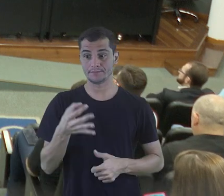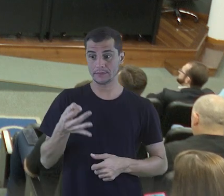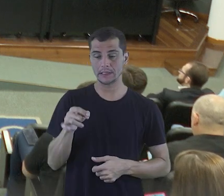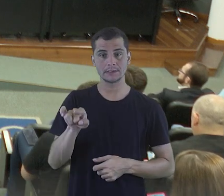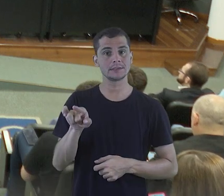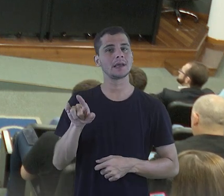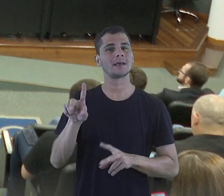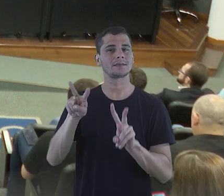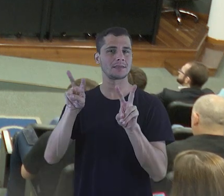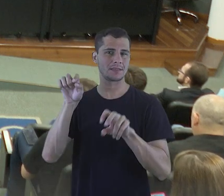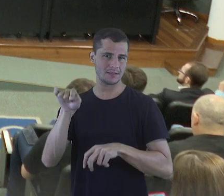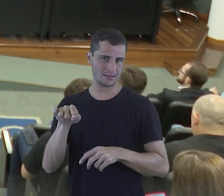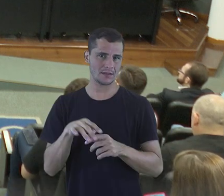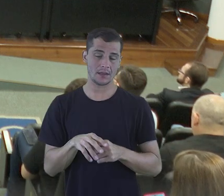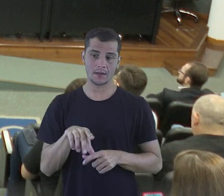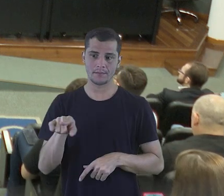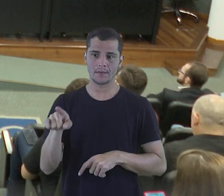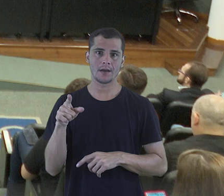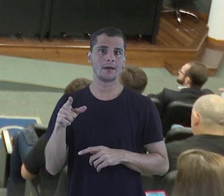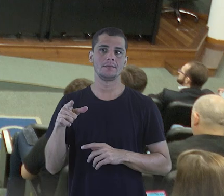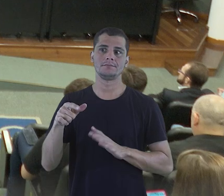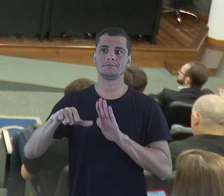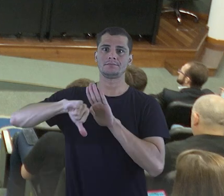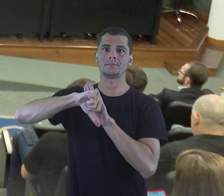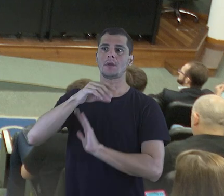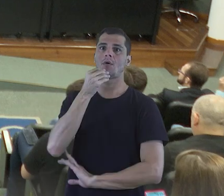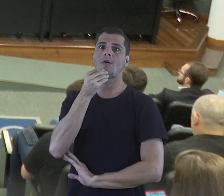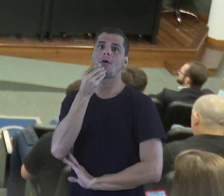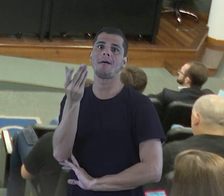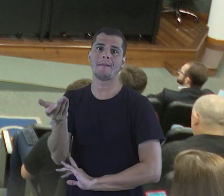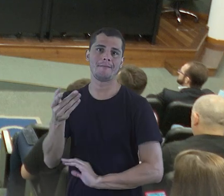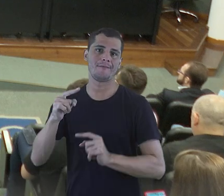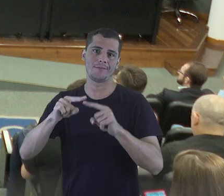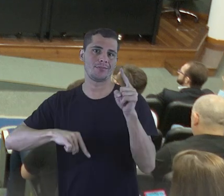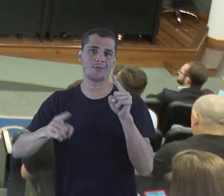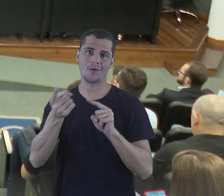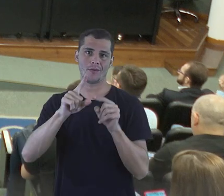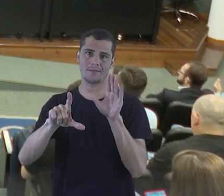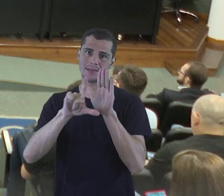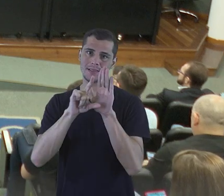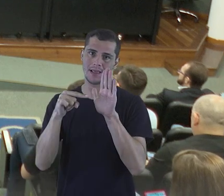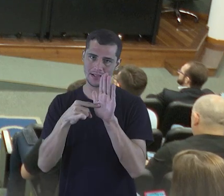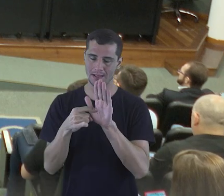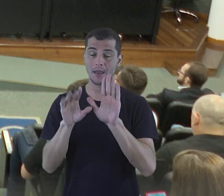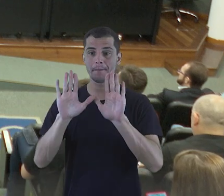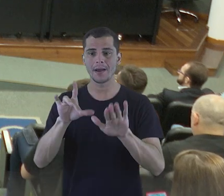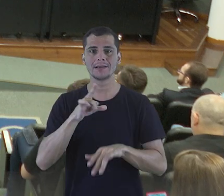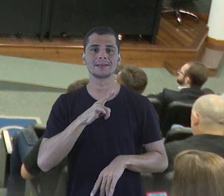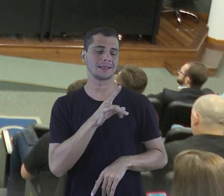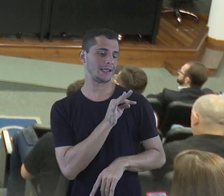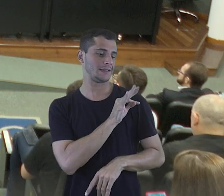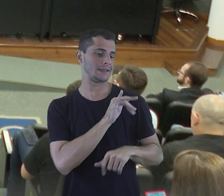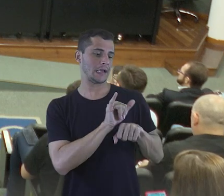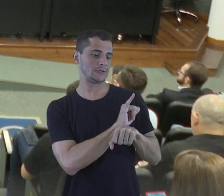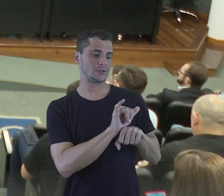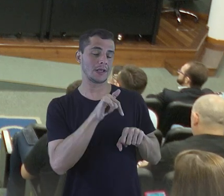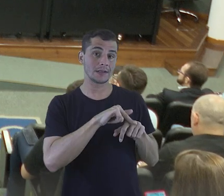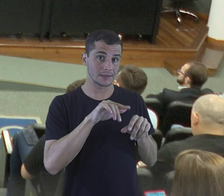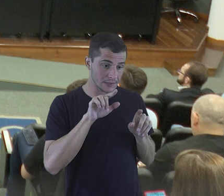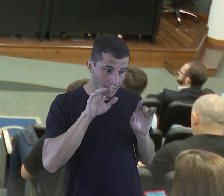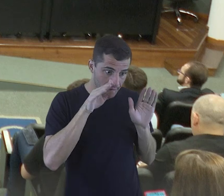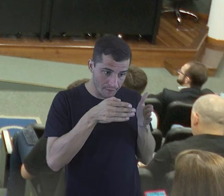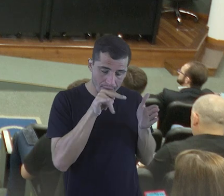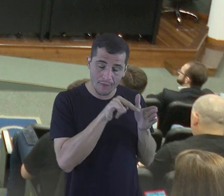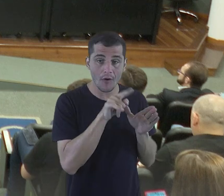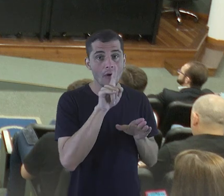certamente nesse caso aqui a irregularidade é clara né mas do ponto de vista técnico vamos esquecer a vinculação